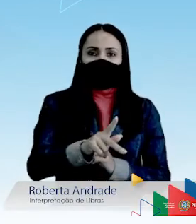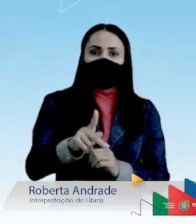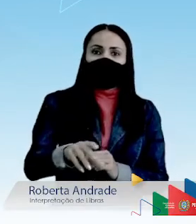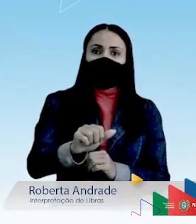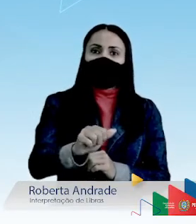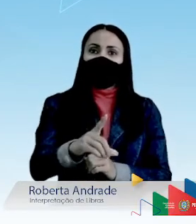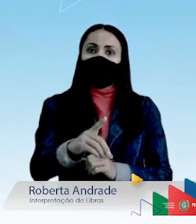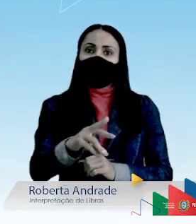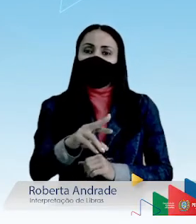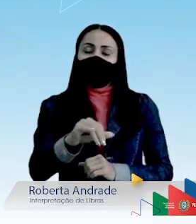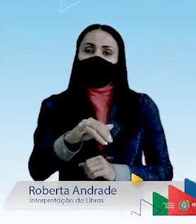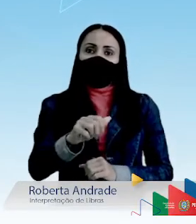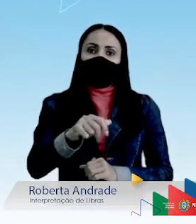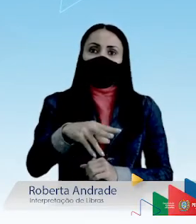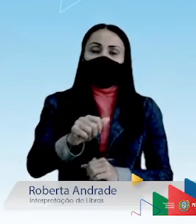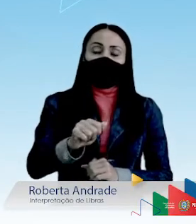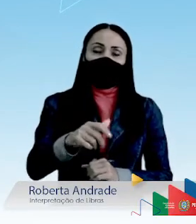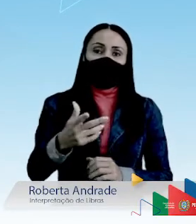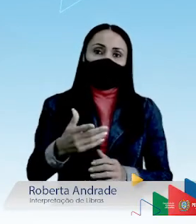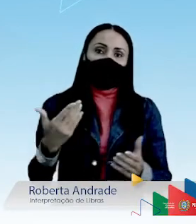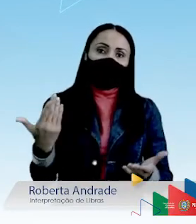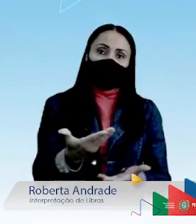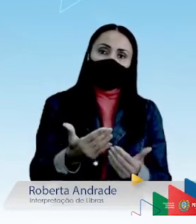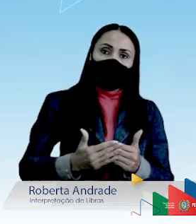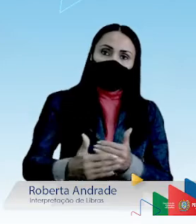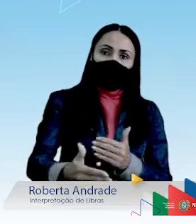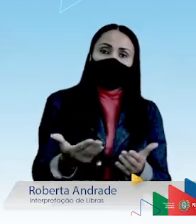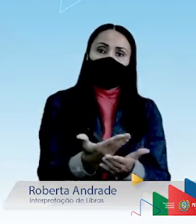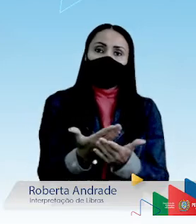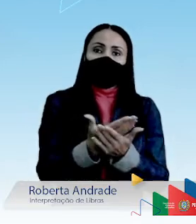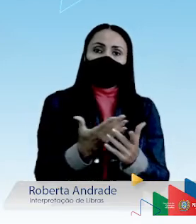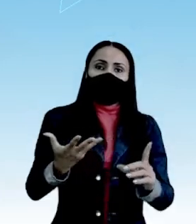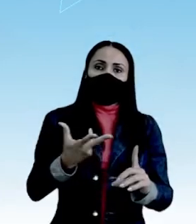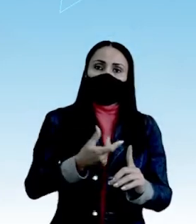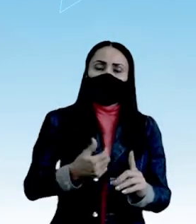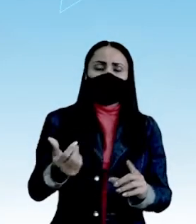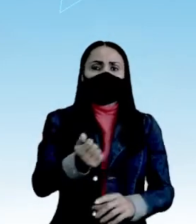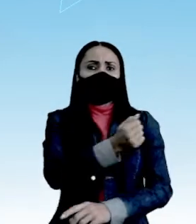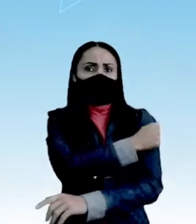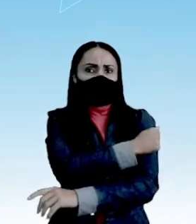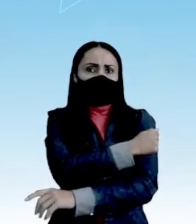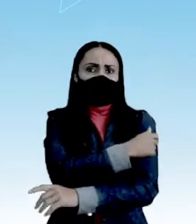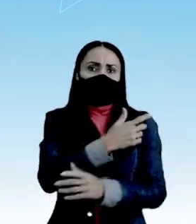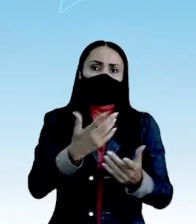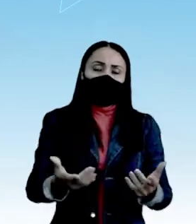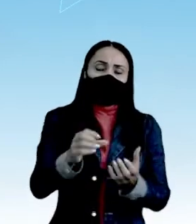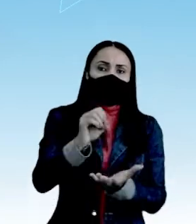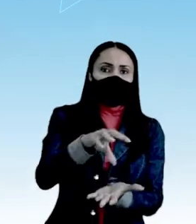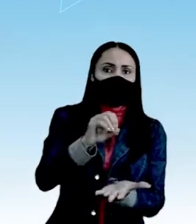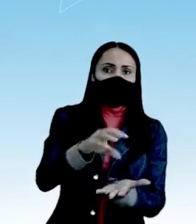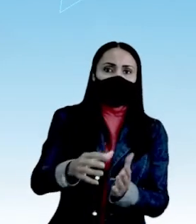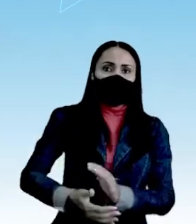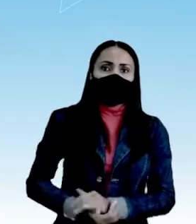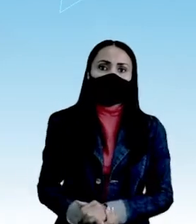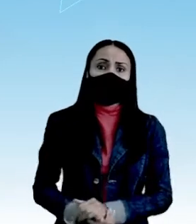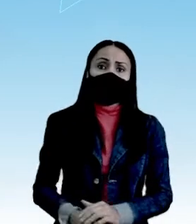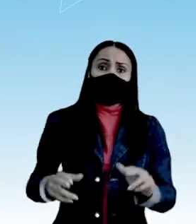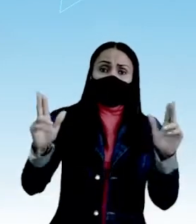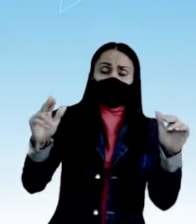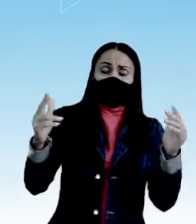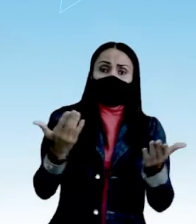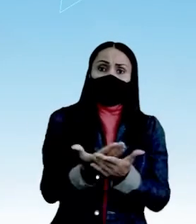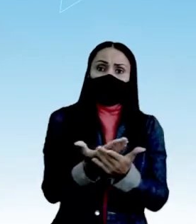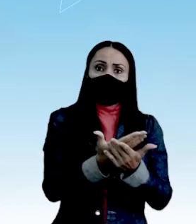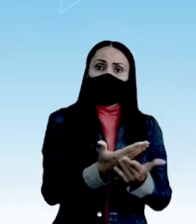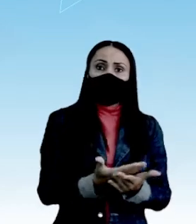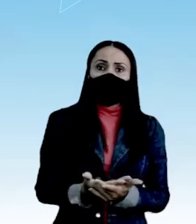Eu sou a professora Adriana Freitas. Estamos começando mais uma aula de arte para os 8º anos pelo EducaPE. O tema da nossa aula de